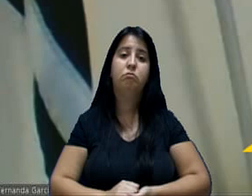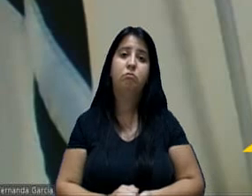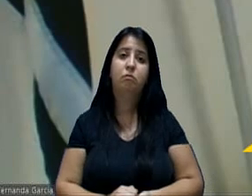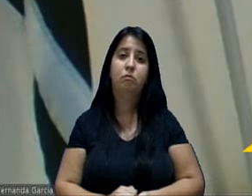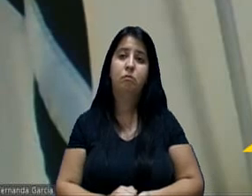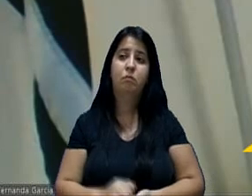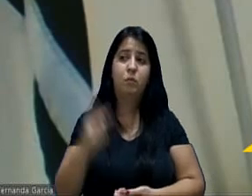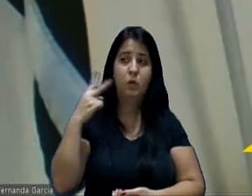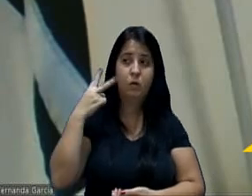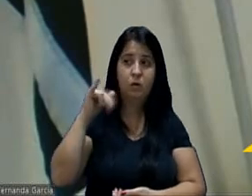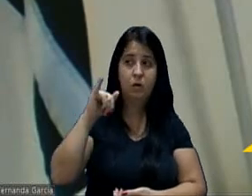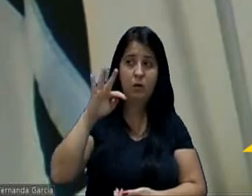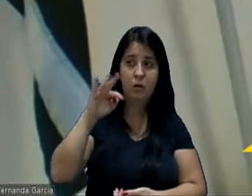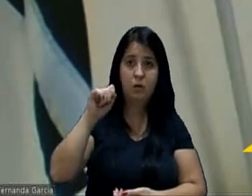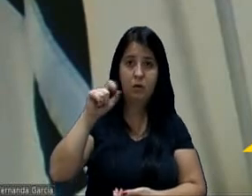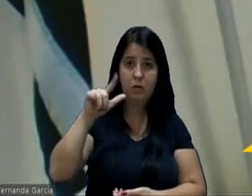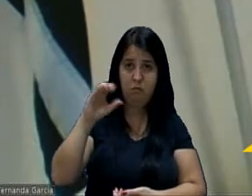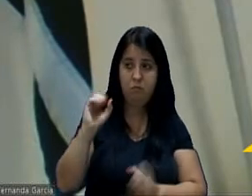Vereador